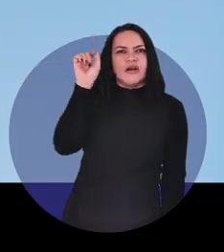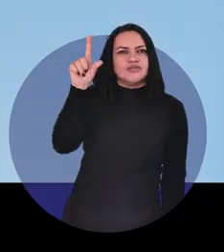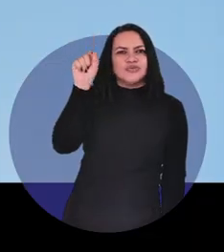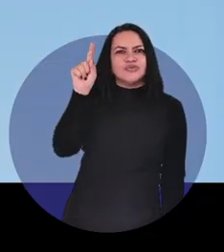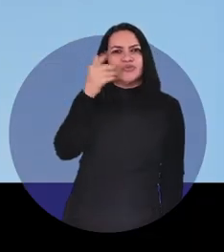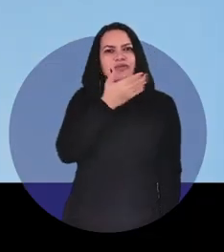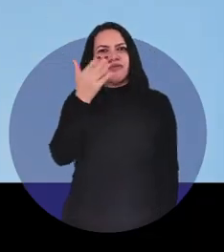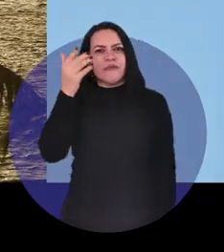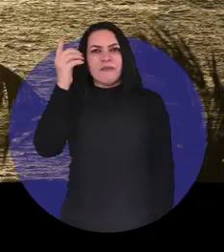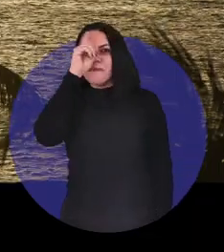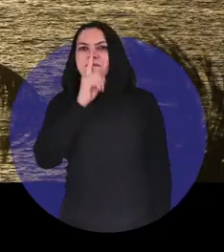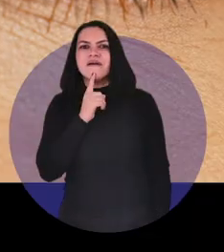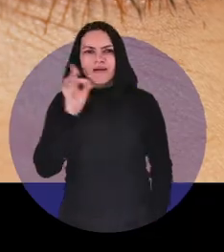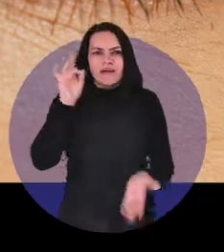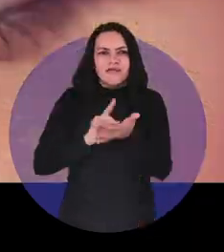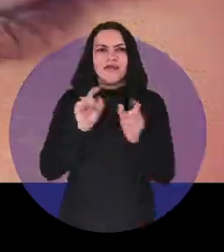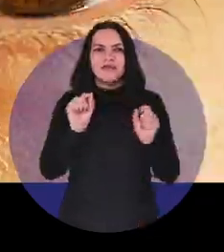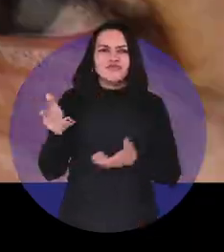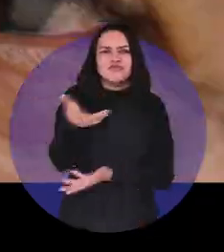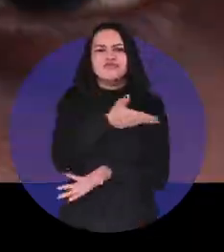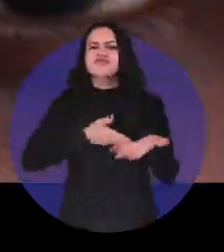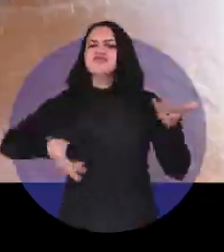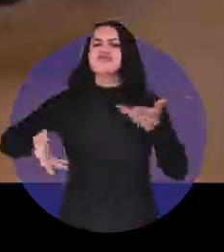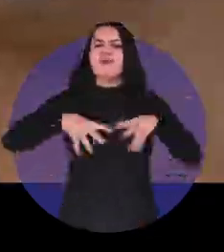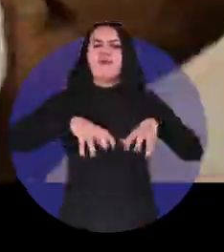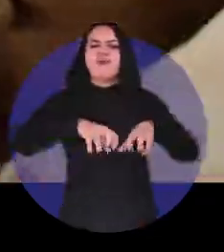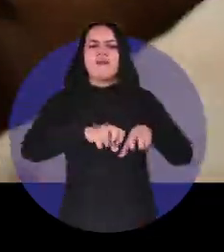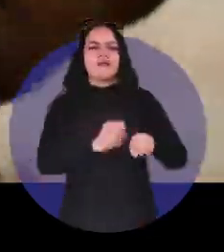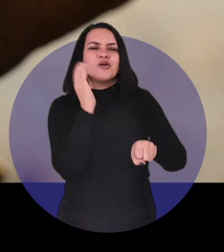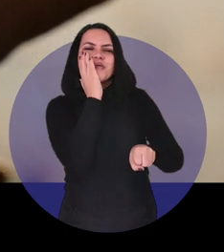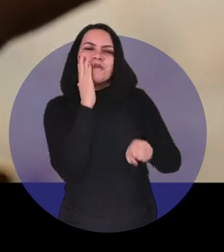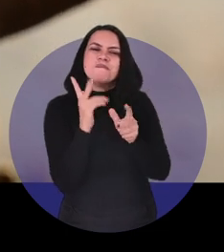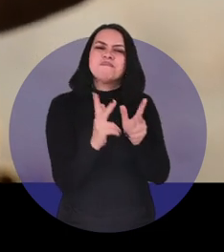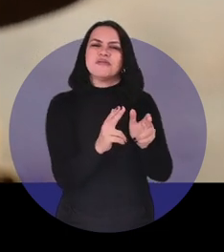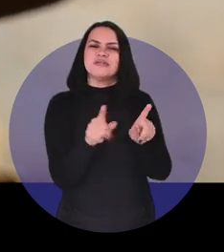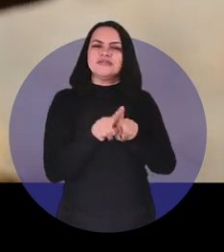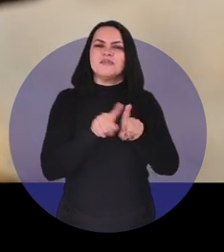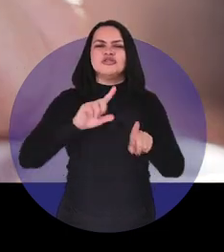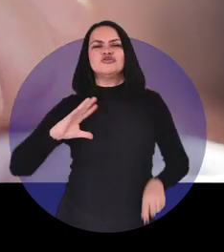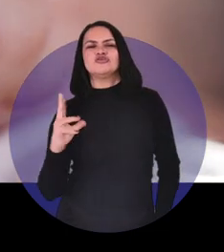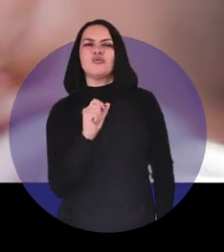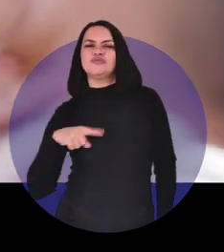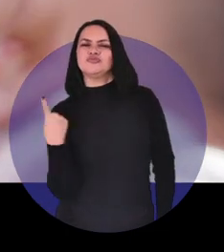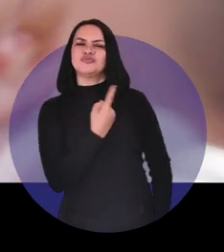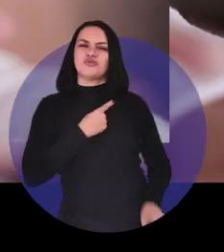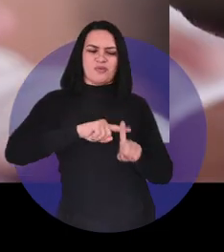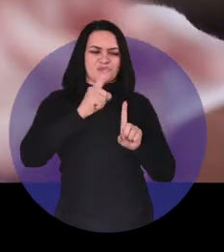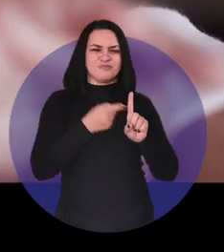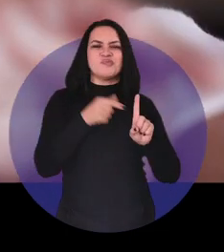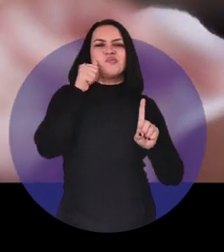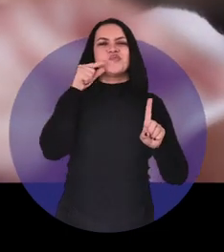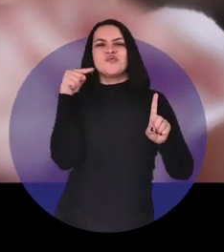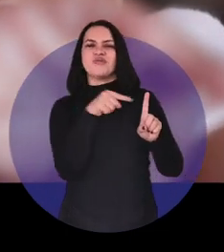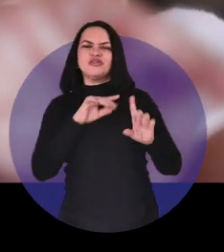dias azuis ou amarelos, fato é que a gente veio do mesmo barro. Saímos todos de